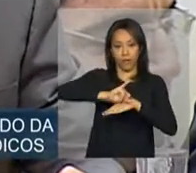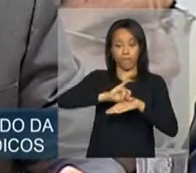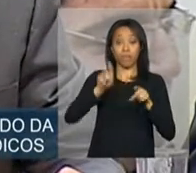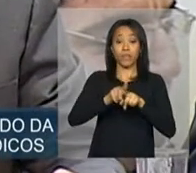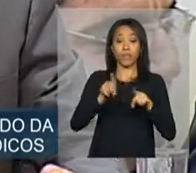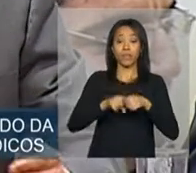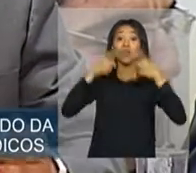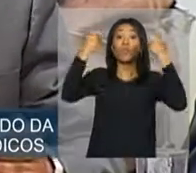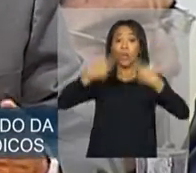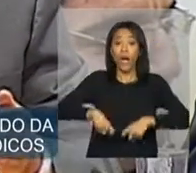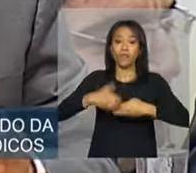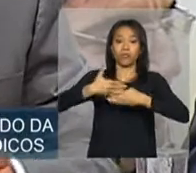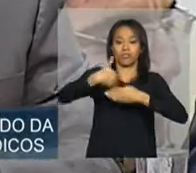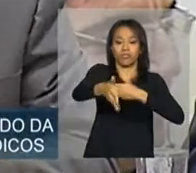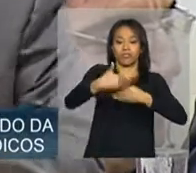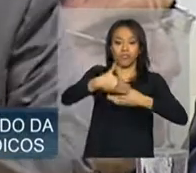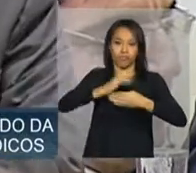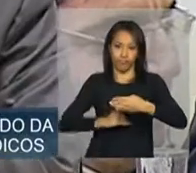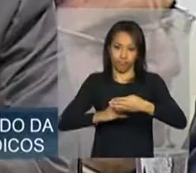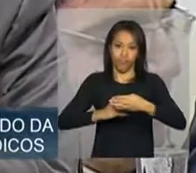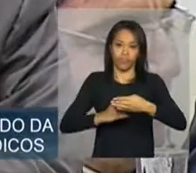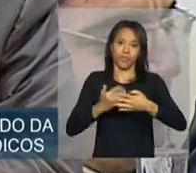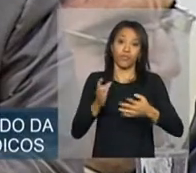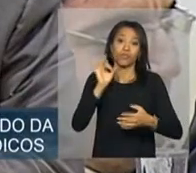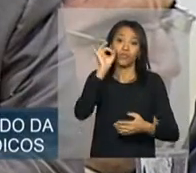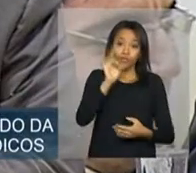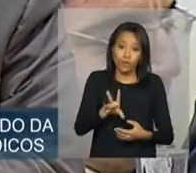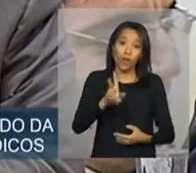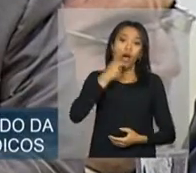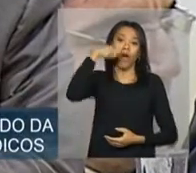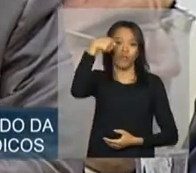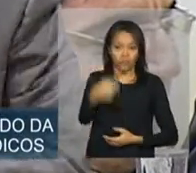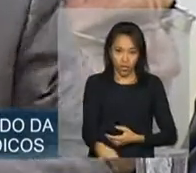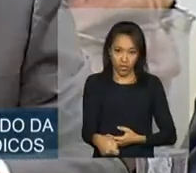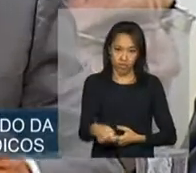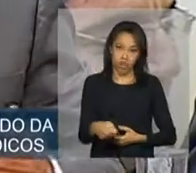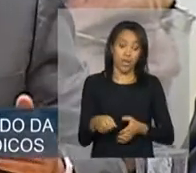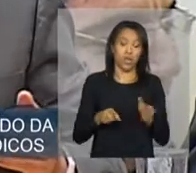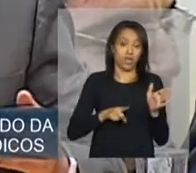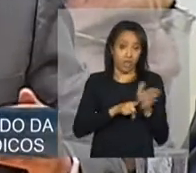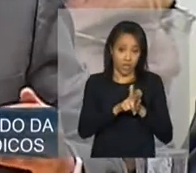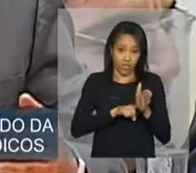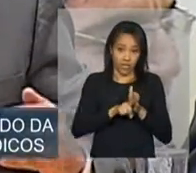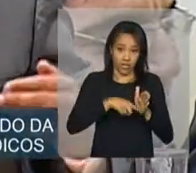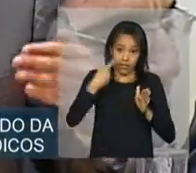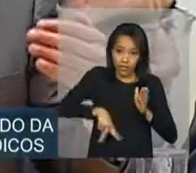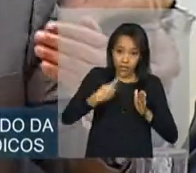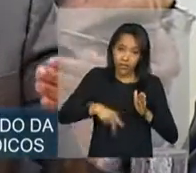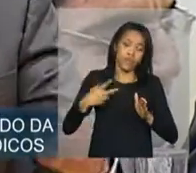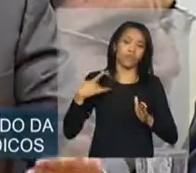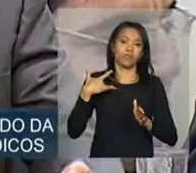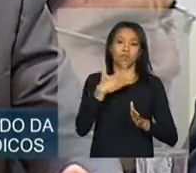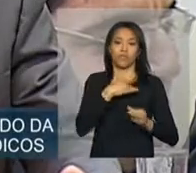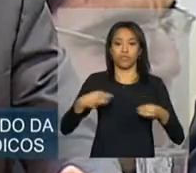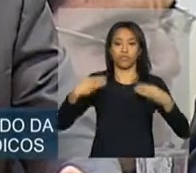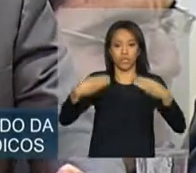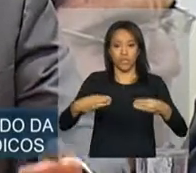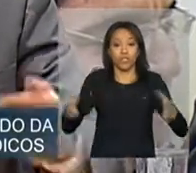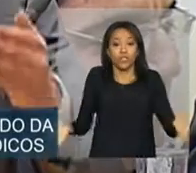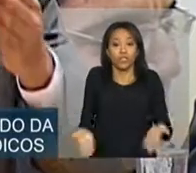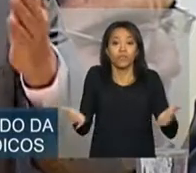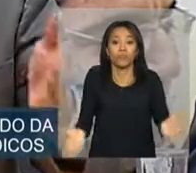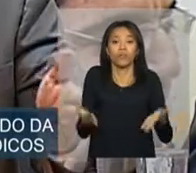regiões de fronteira agora isso só reforça o diagnóstico Ministério da Saúde tinha de que além de continuar estimulando